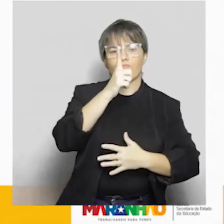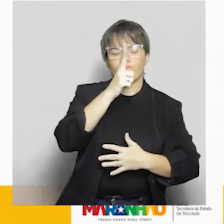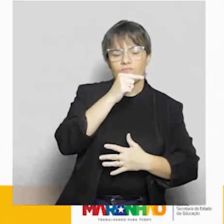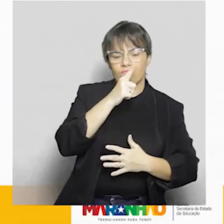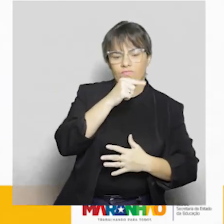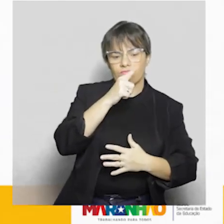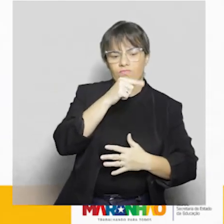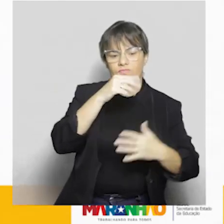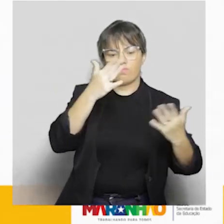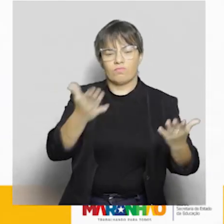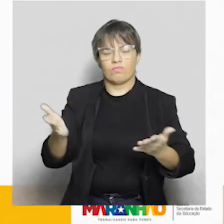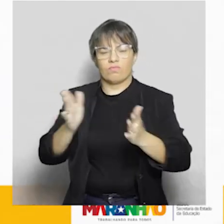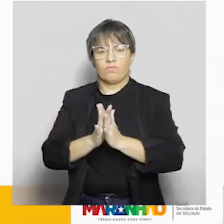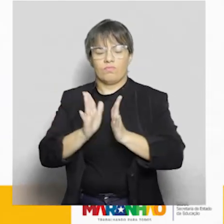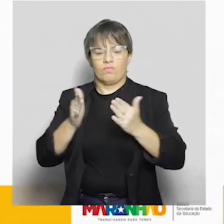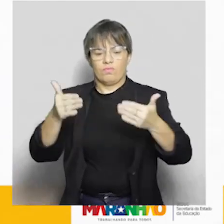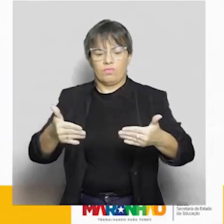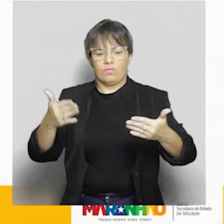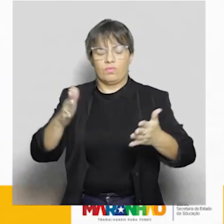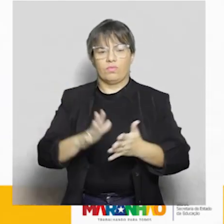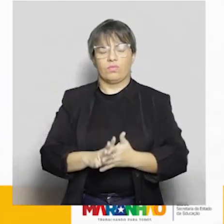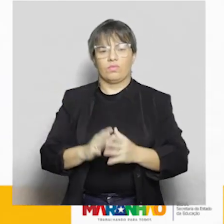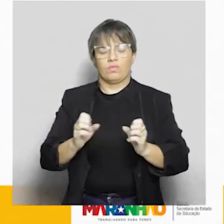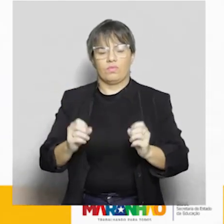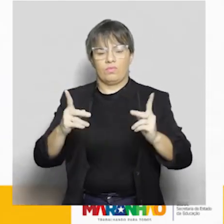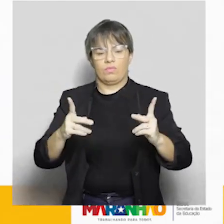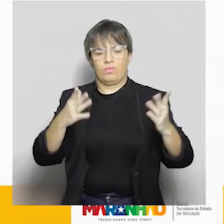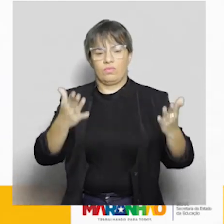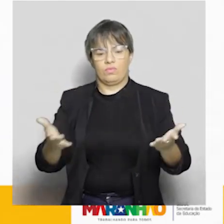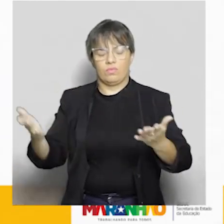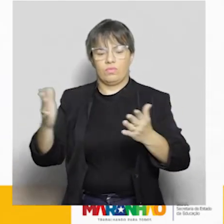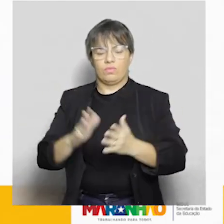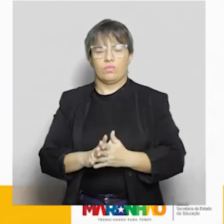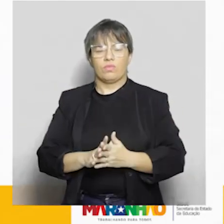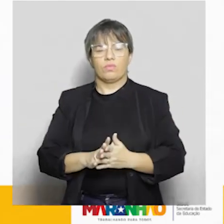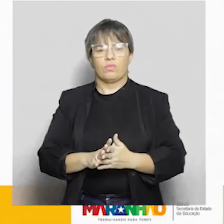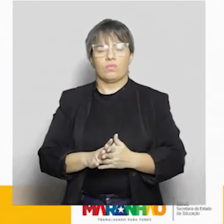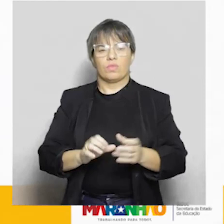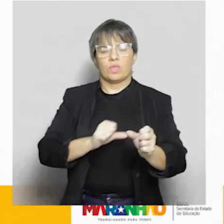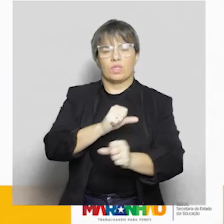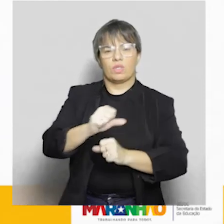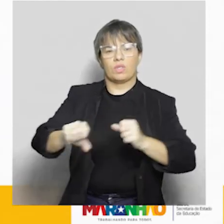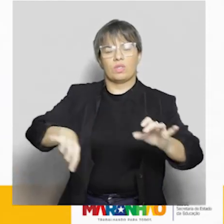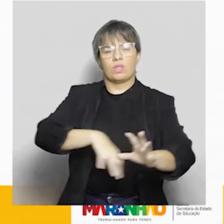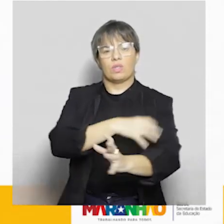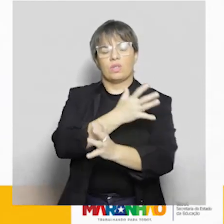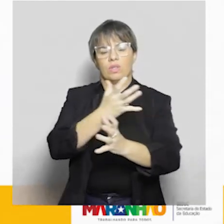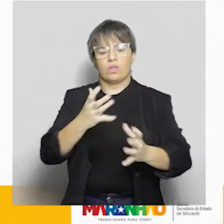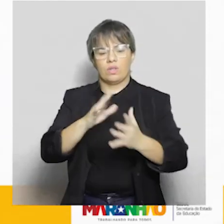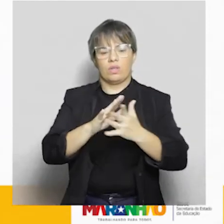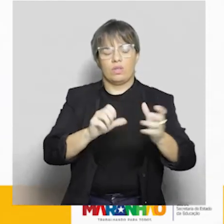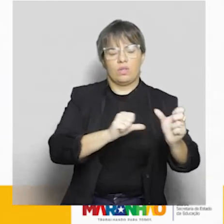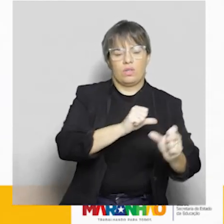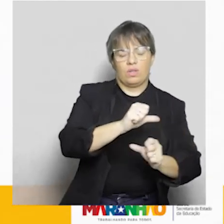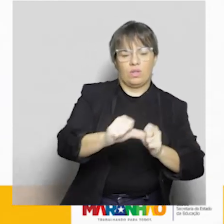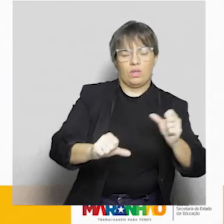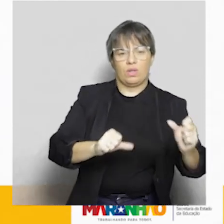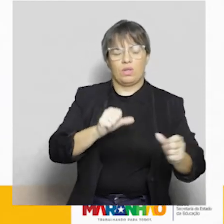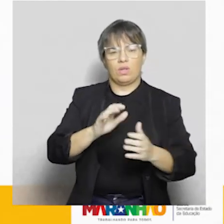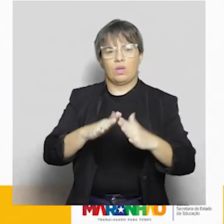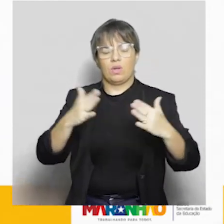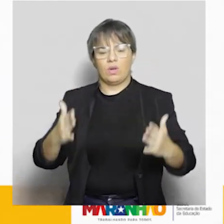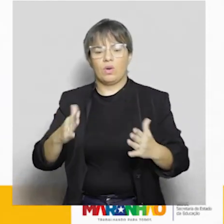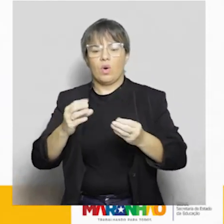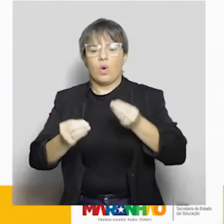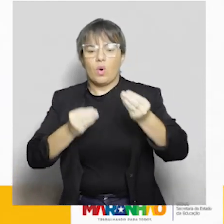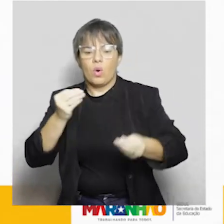água diretamente, beleza? Padrão climático, ele vai até alterar no segundo momento, sim, dependendo da intensidade. Isso